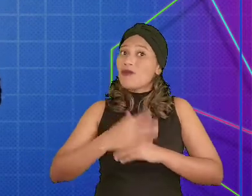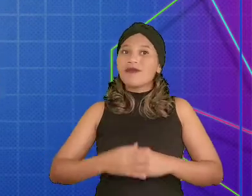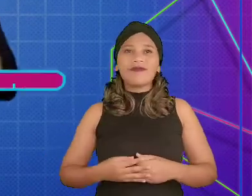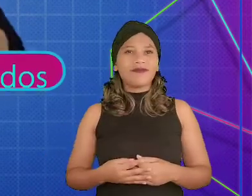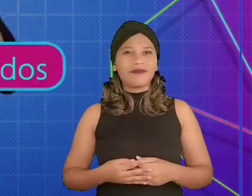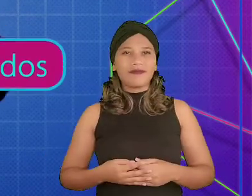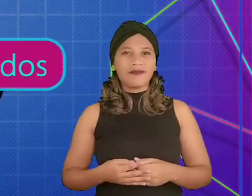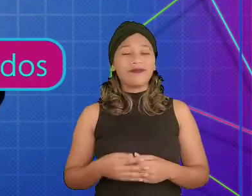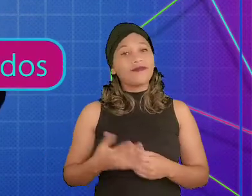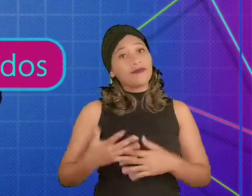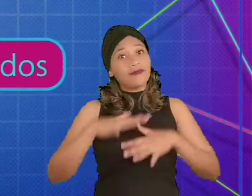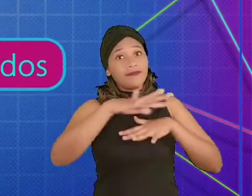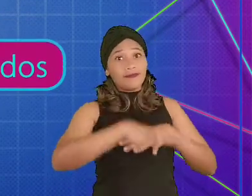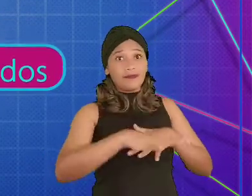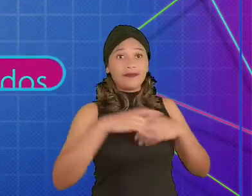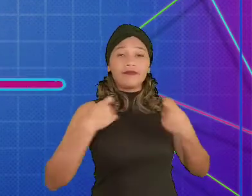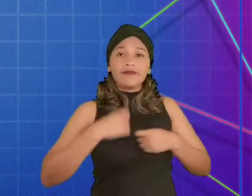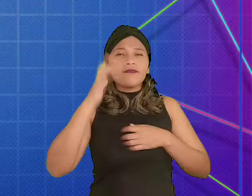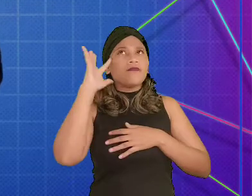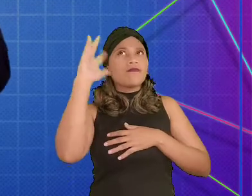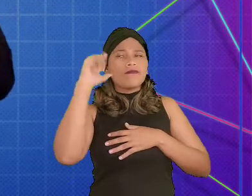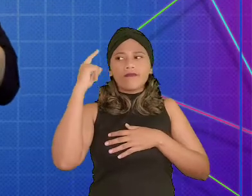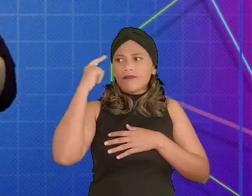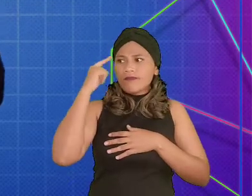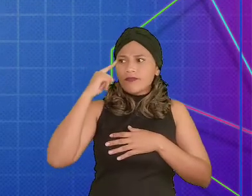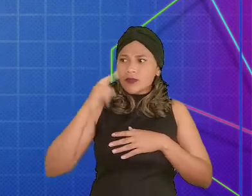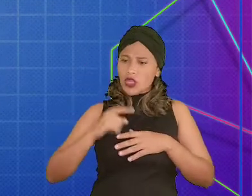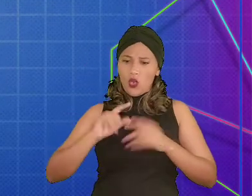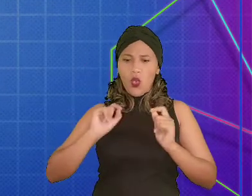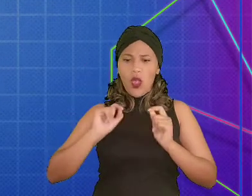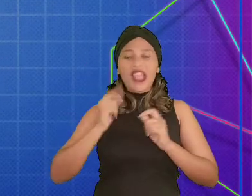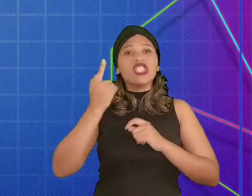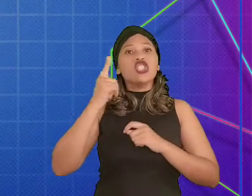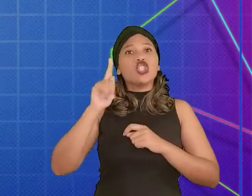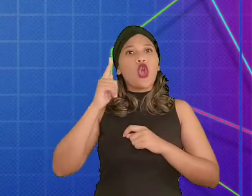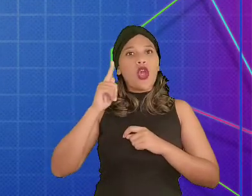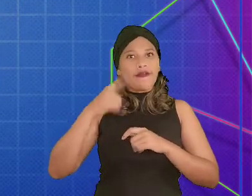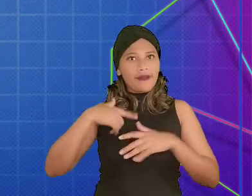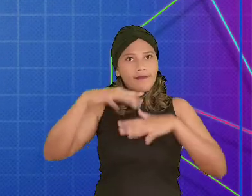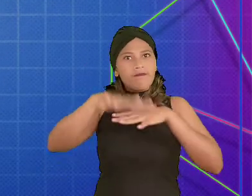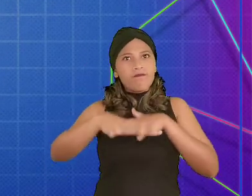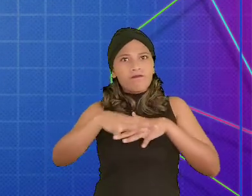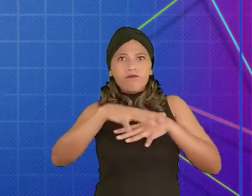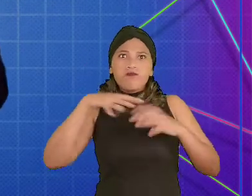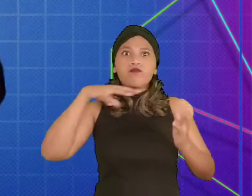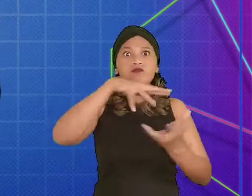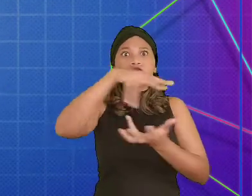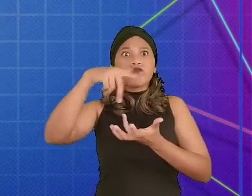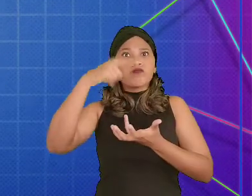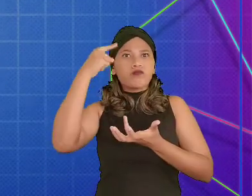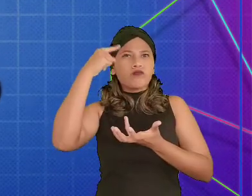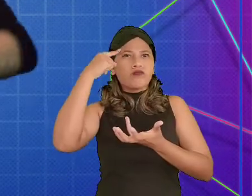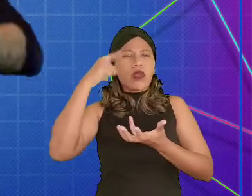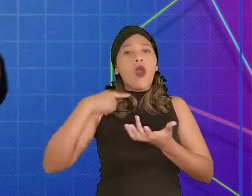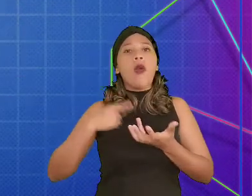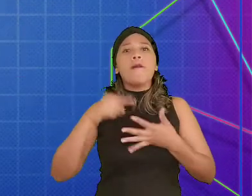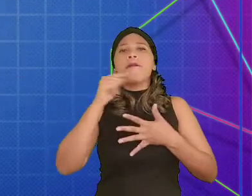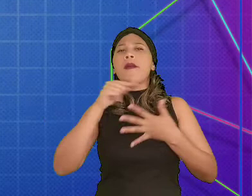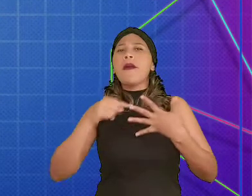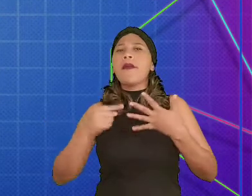também. Para criar um mapa, a gente tem que pensar na geografia do mundo que a gente está propondo. Para isso, você precisa pensar em